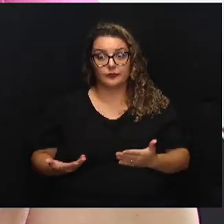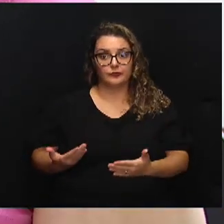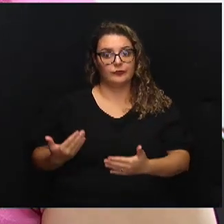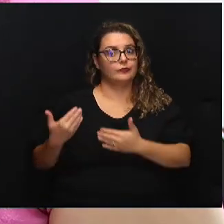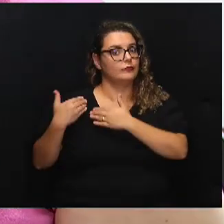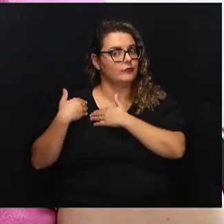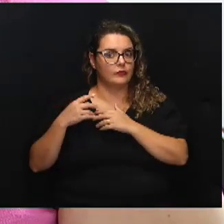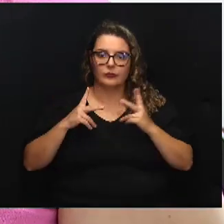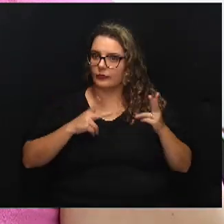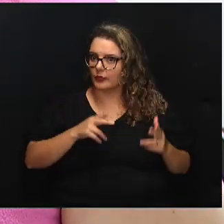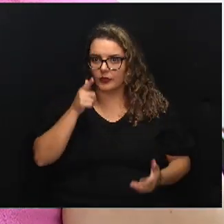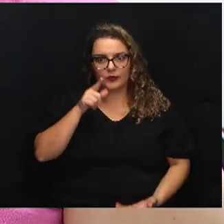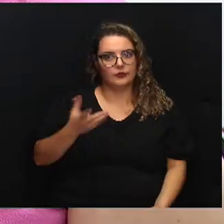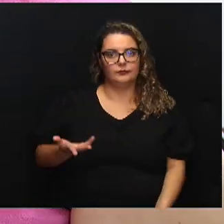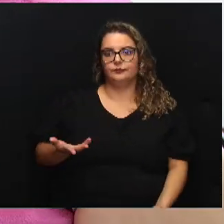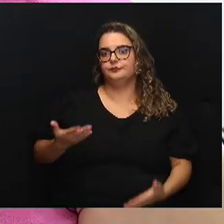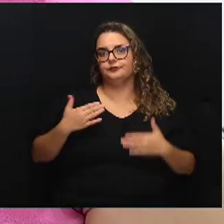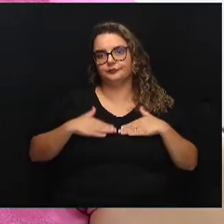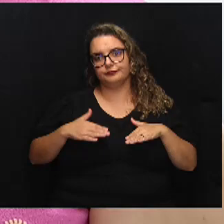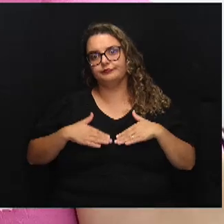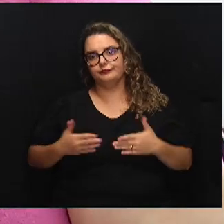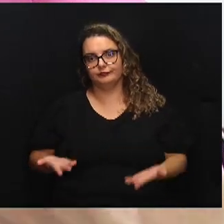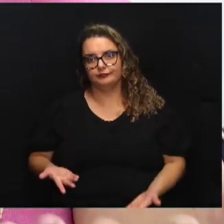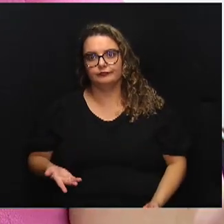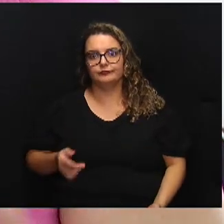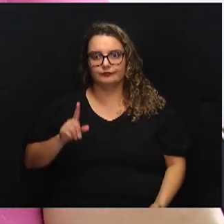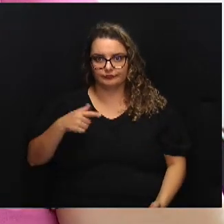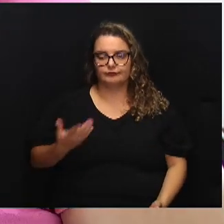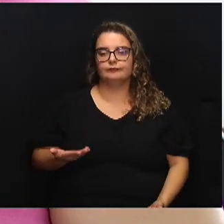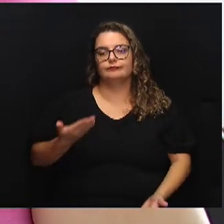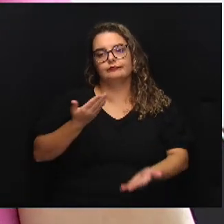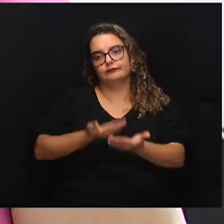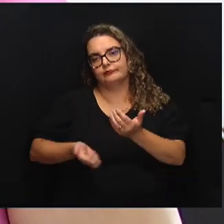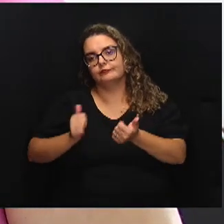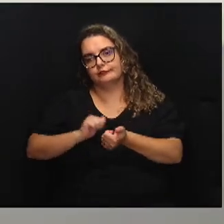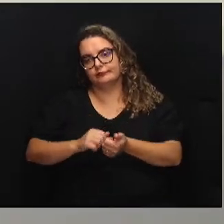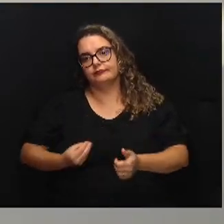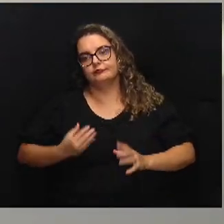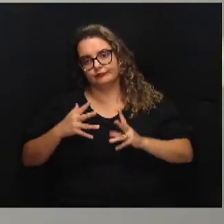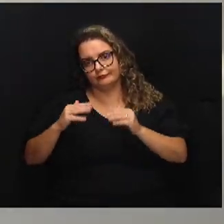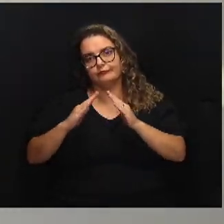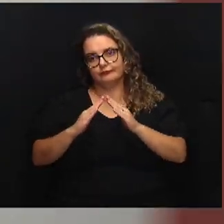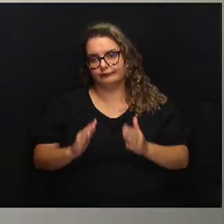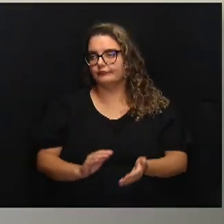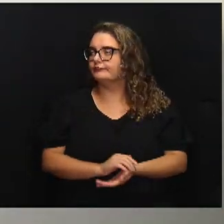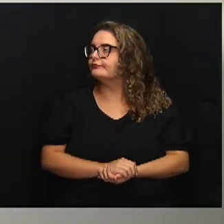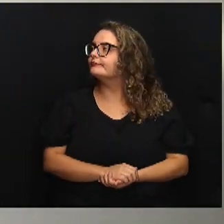dorme, o tutor também não descansa. Então, acaba tirando a qualidade de vida de todo mundo da casa.